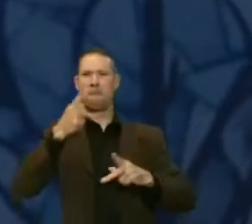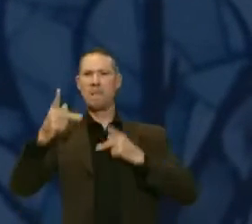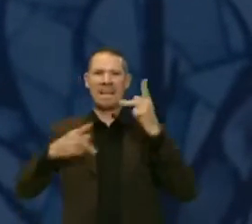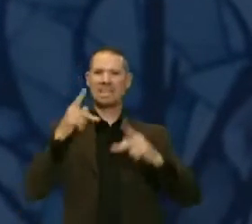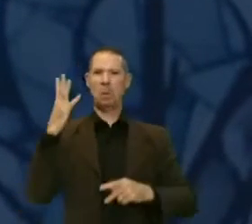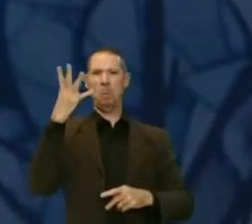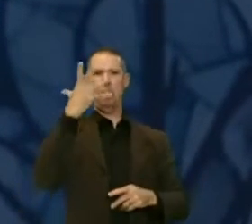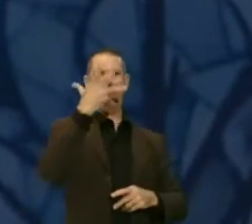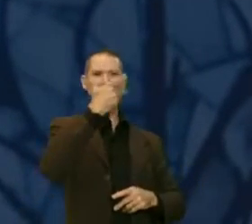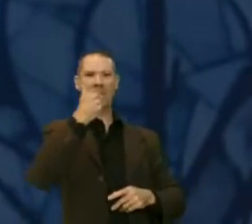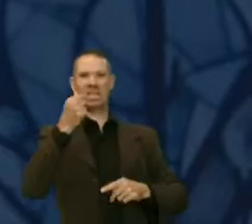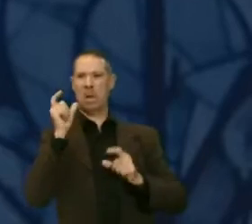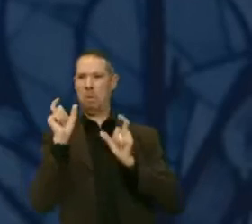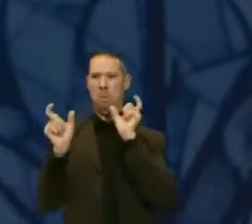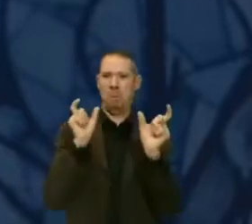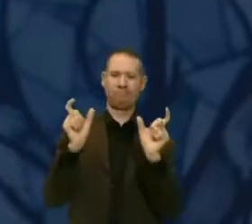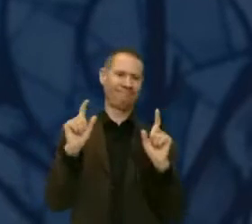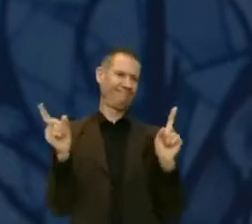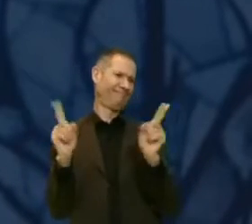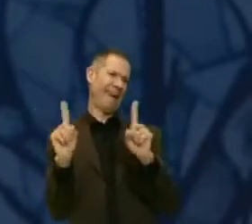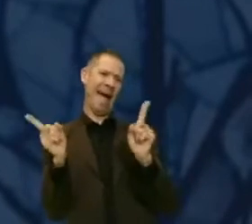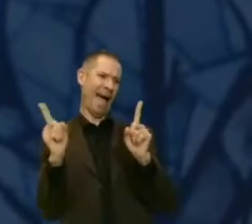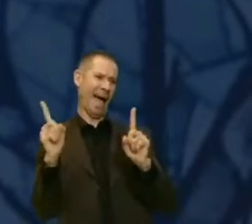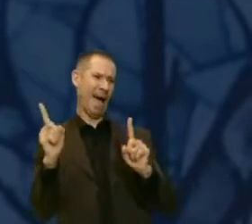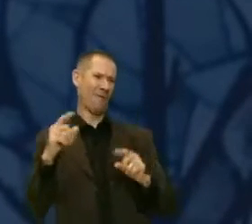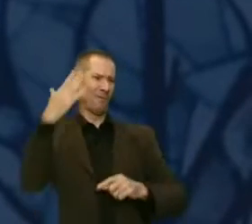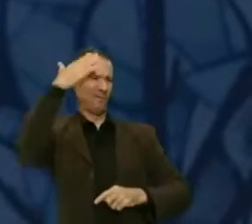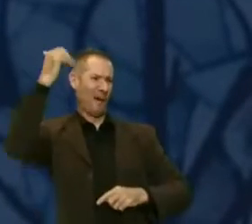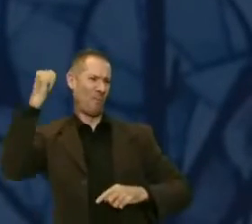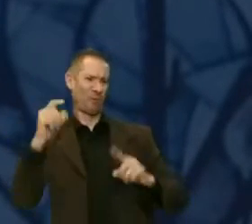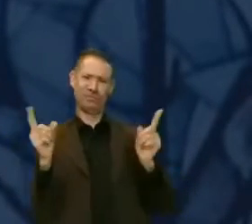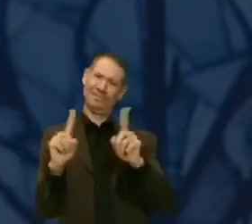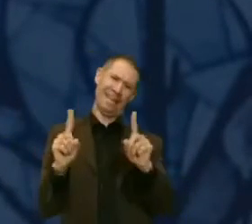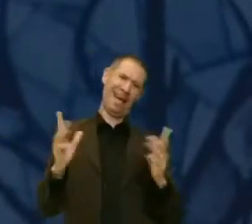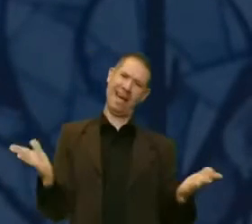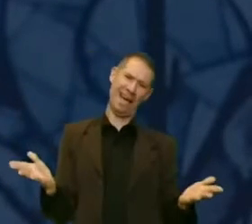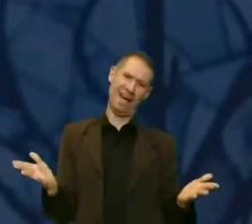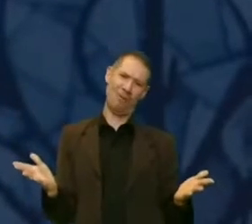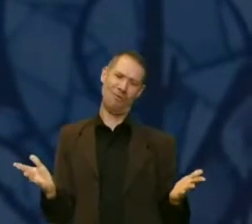alguém ou as palavras bonitas de um pregador eloquente, não.